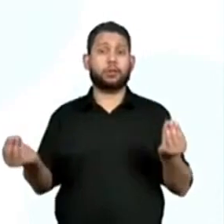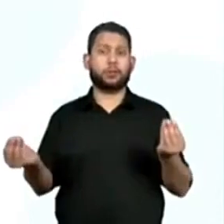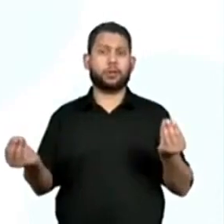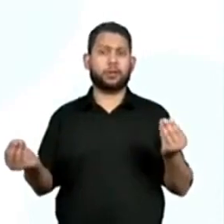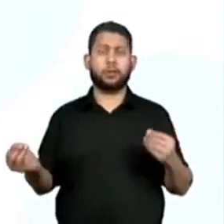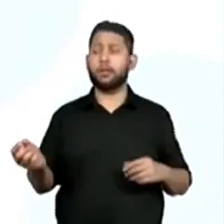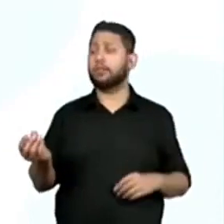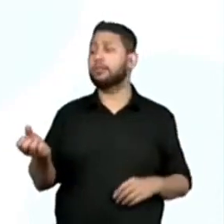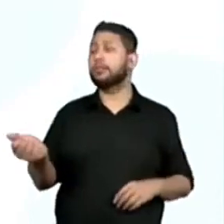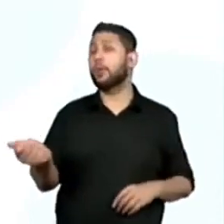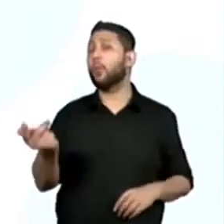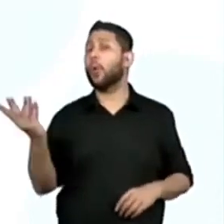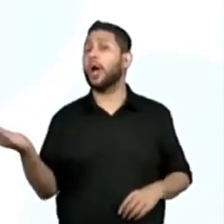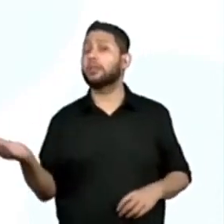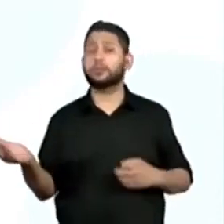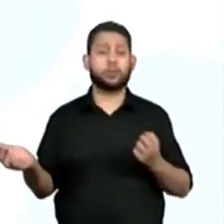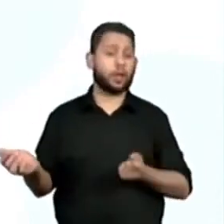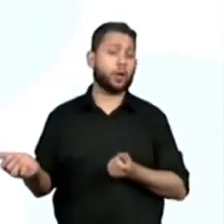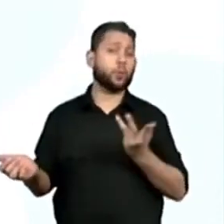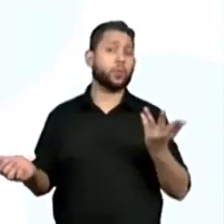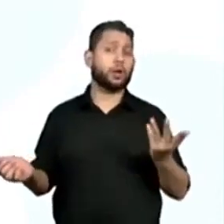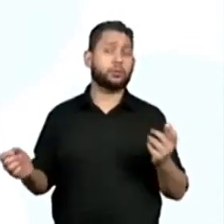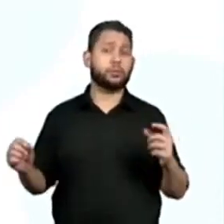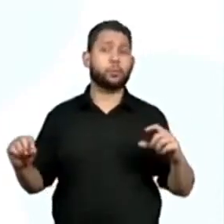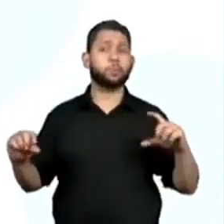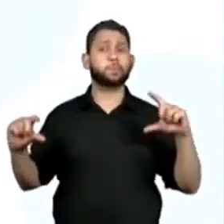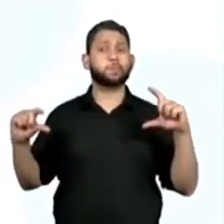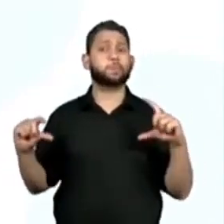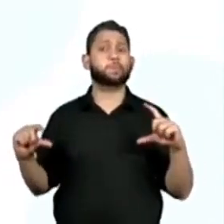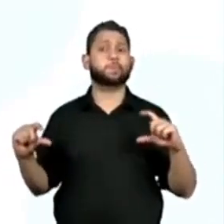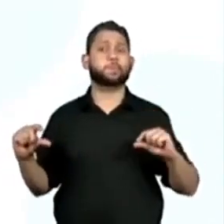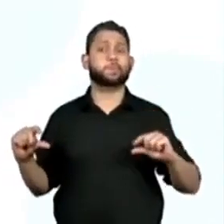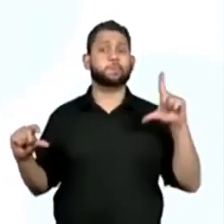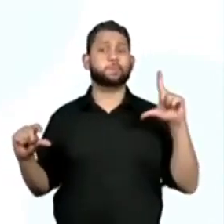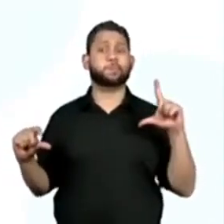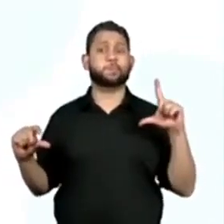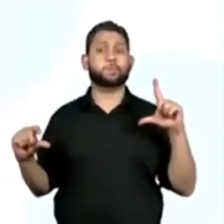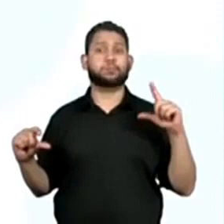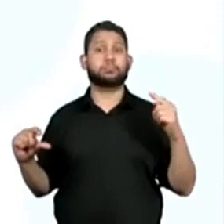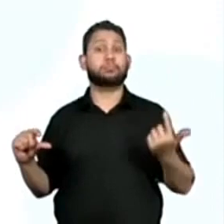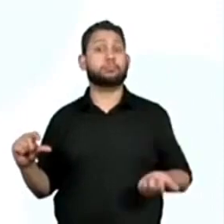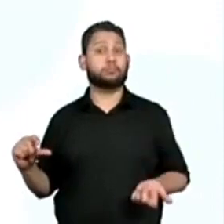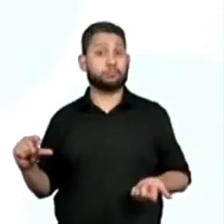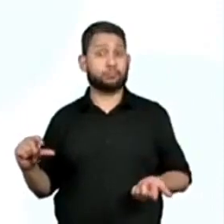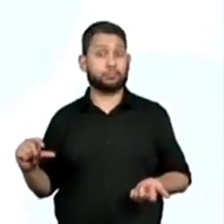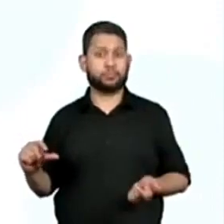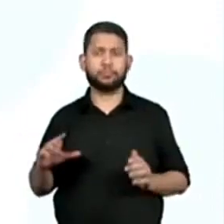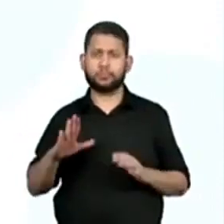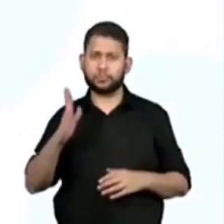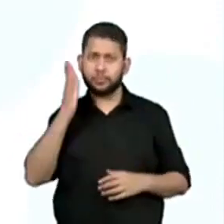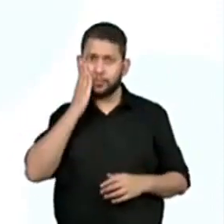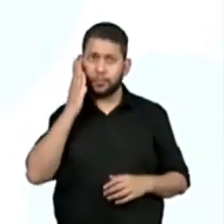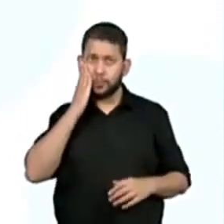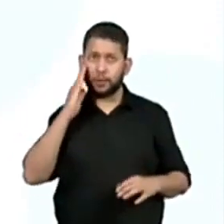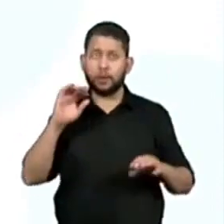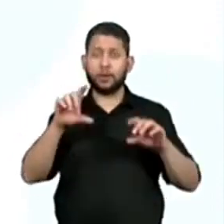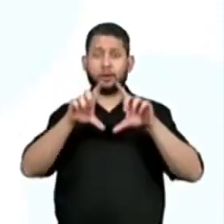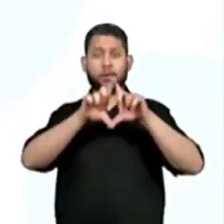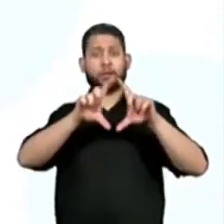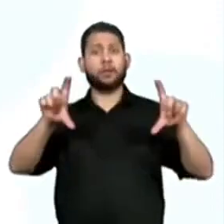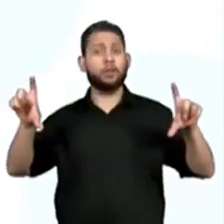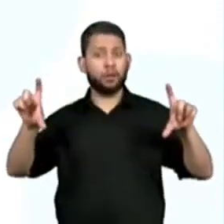pedaços cada um recebeu E aí agora vamos ver se aqui na prática aqui nós sabemos que tudo isso aqui